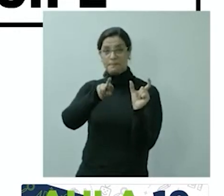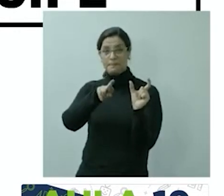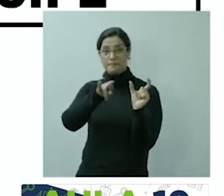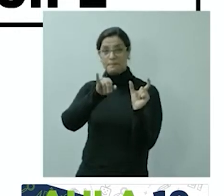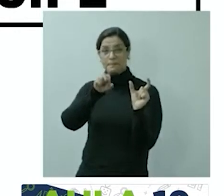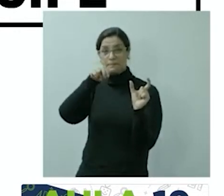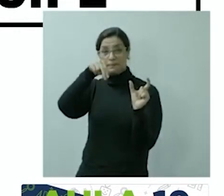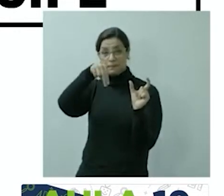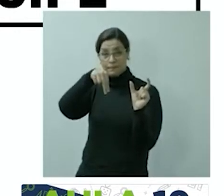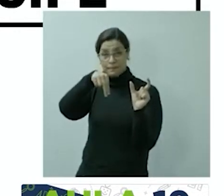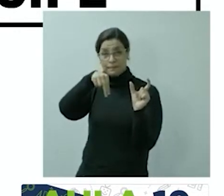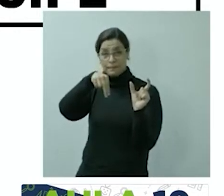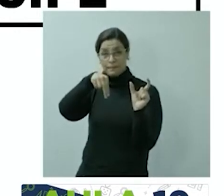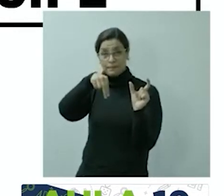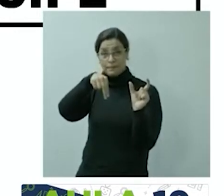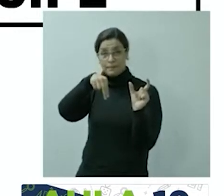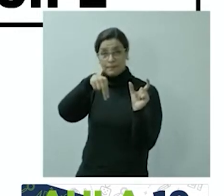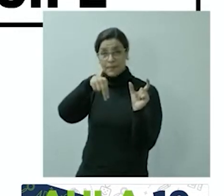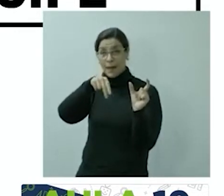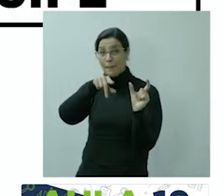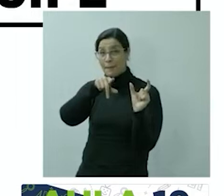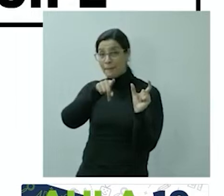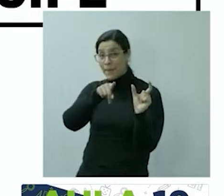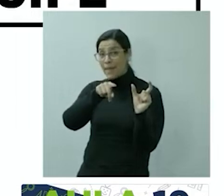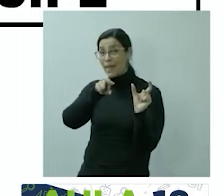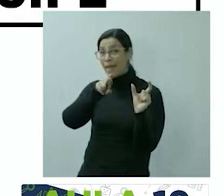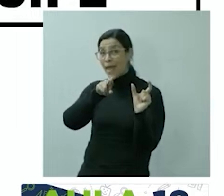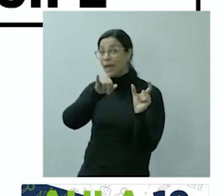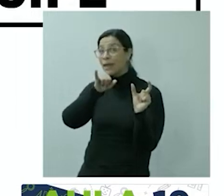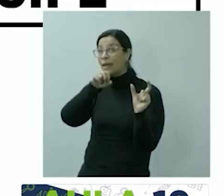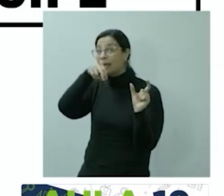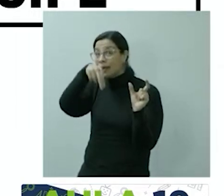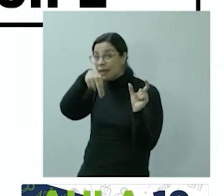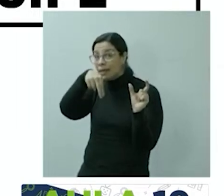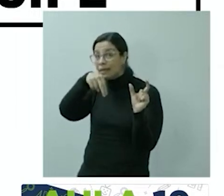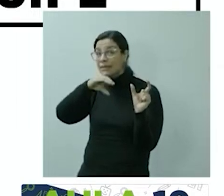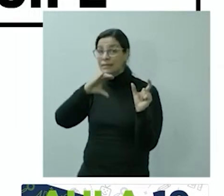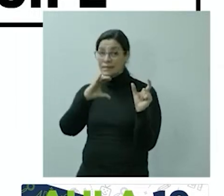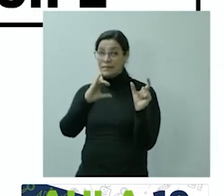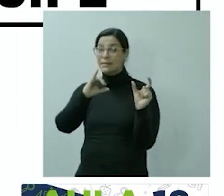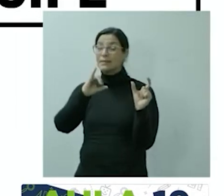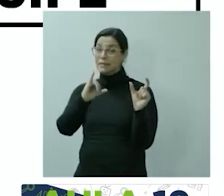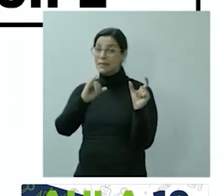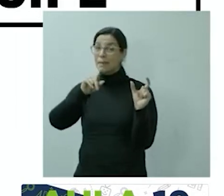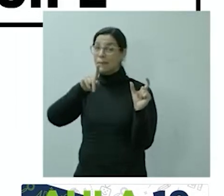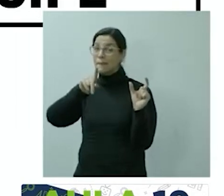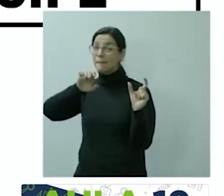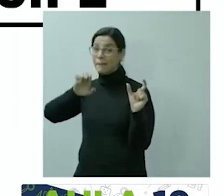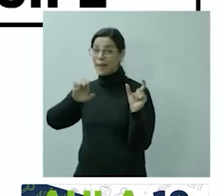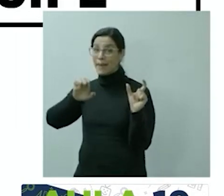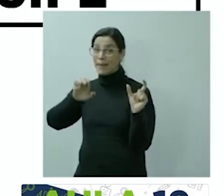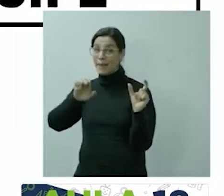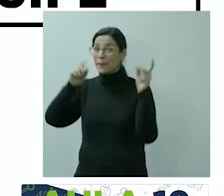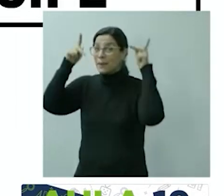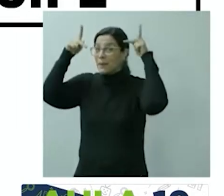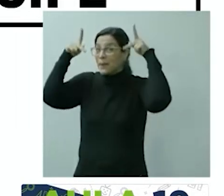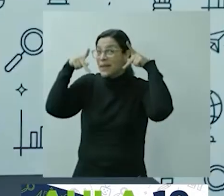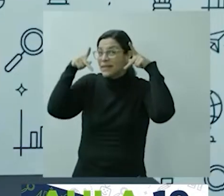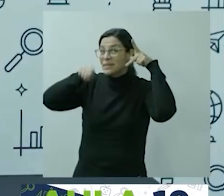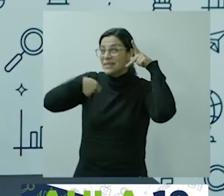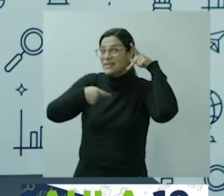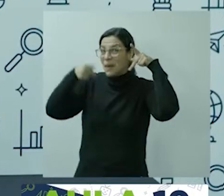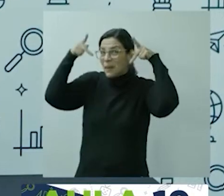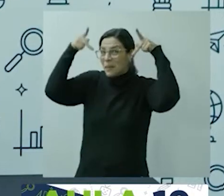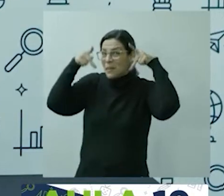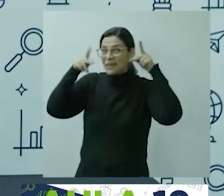Prim, olha que sílaba grande. Prim, si, pe,